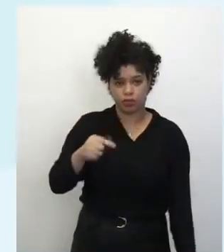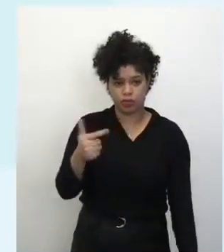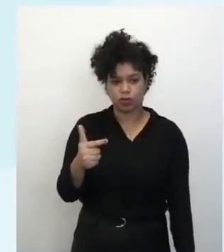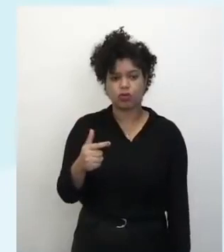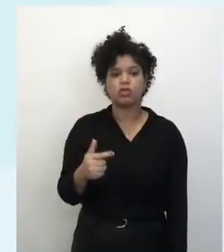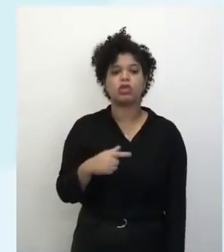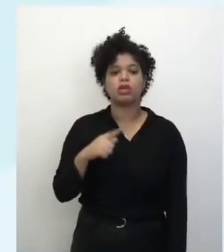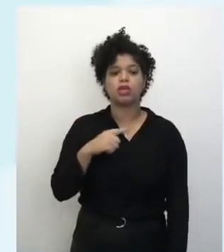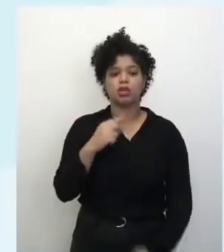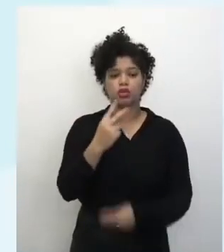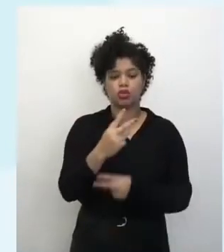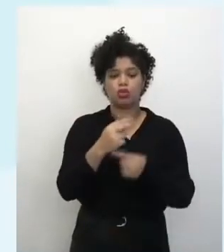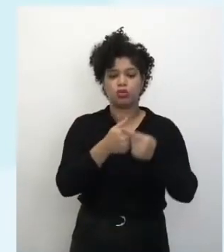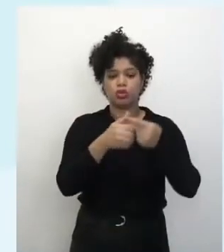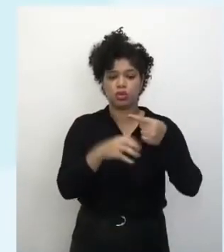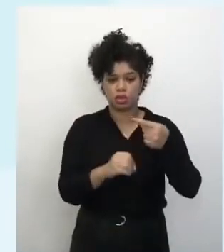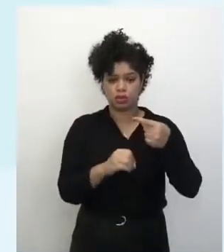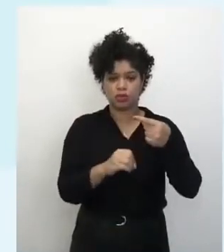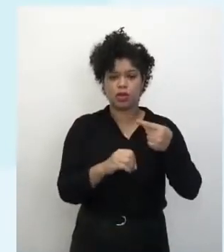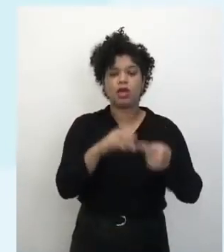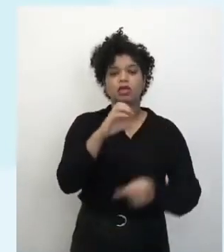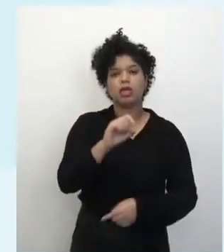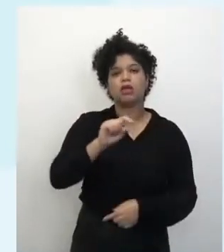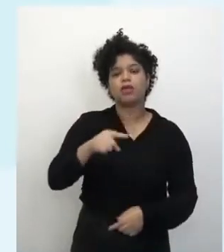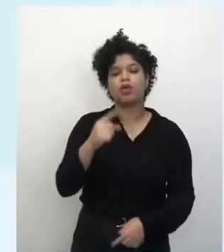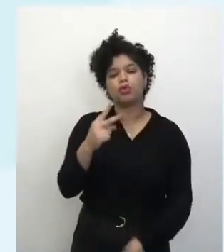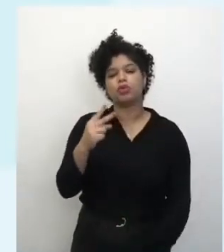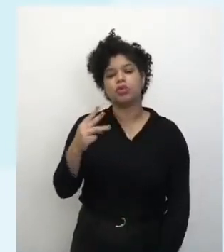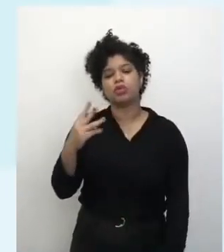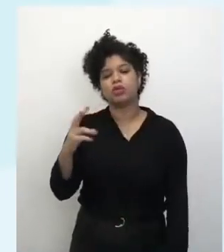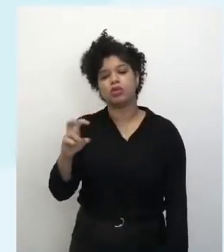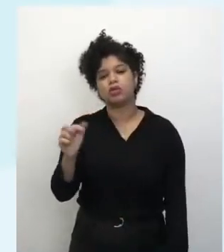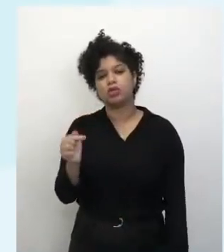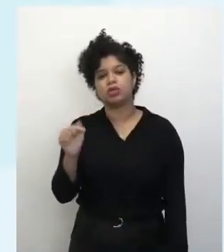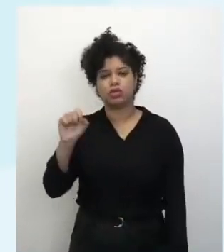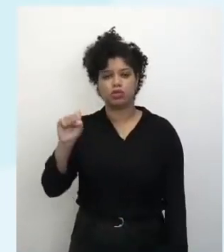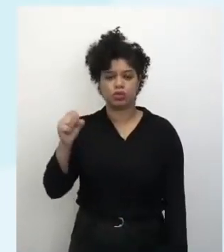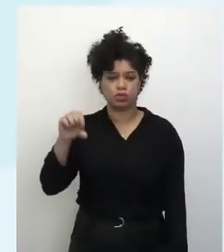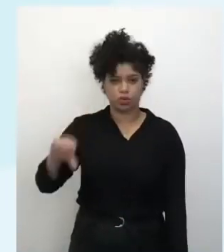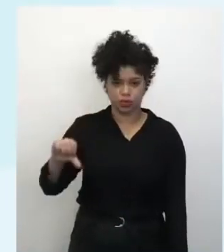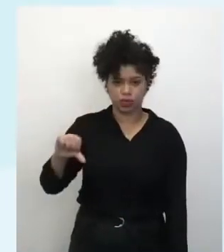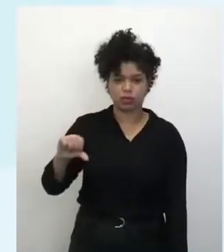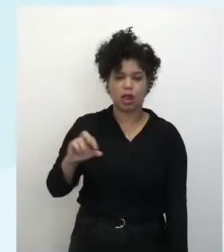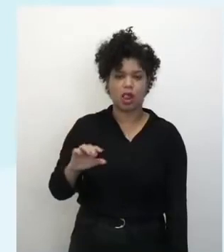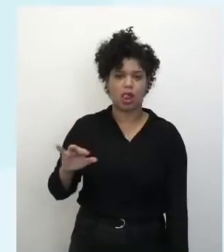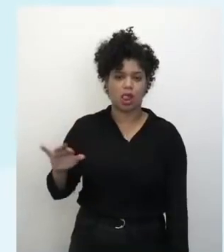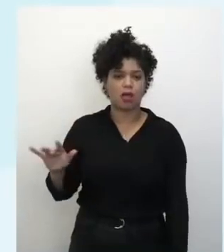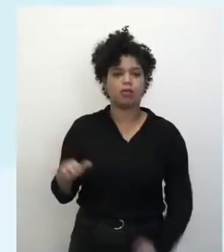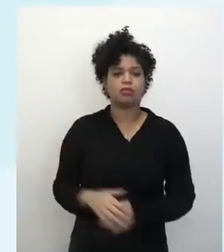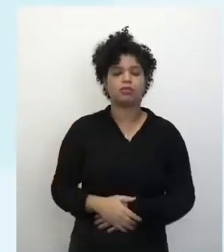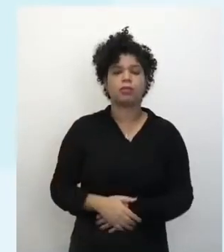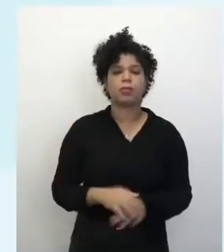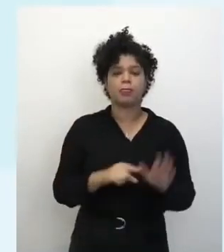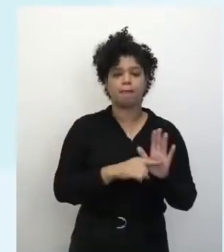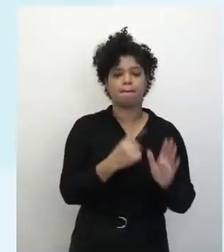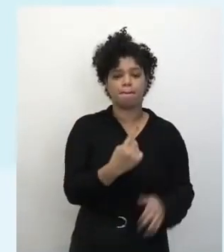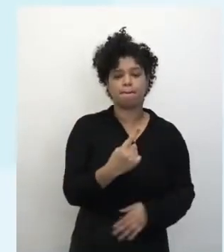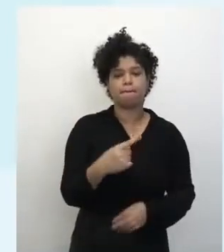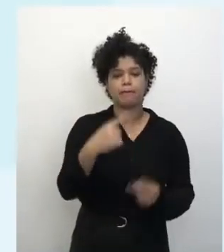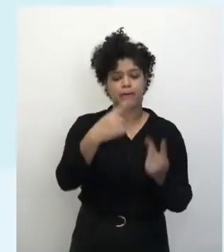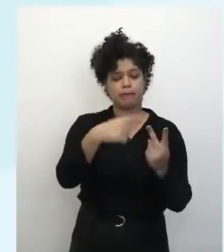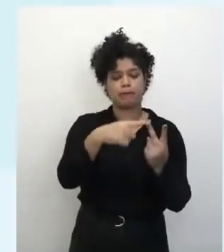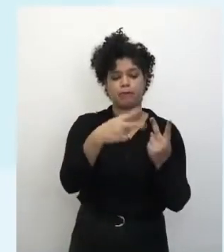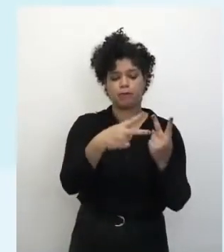2 décimos. Tem esse número com vírgula 0,1, 2, 3, 4, 5, 6, 7, 8, 9 reticências. O menos 1, raiz quadrada